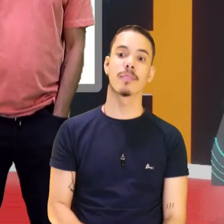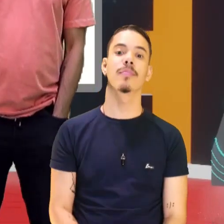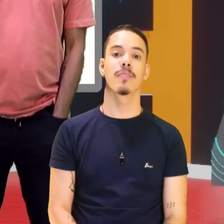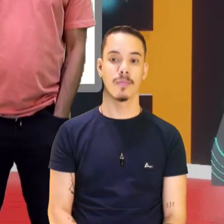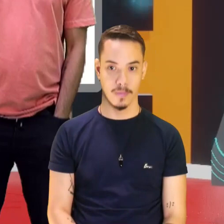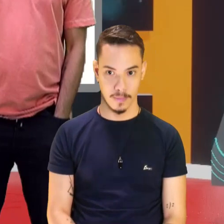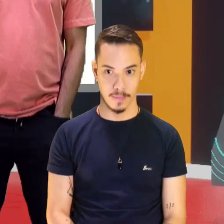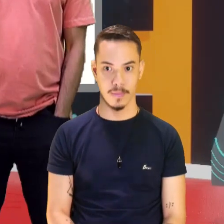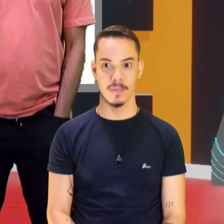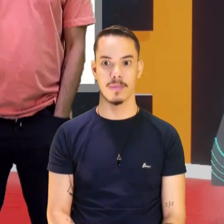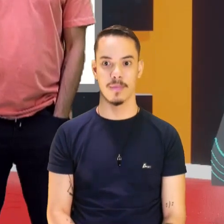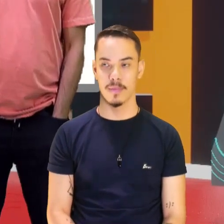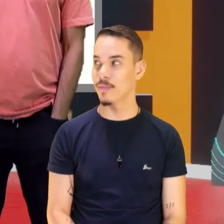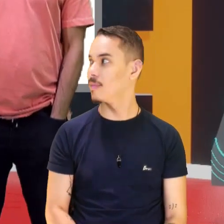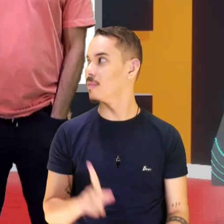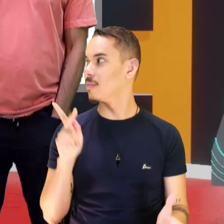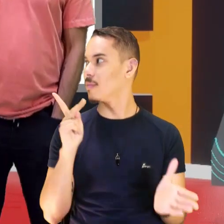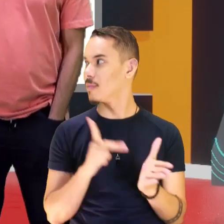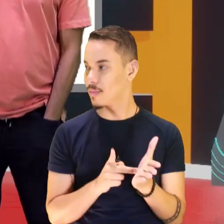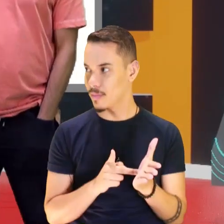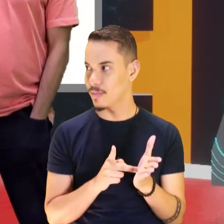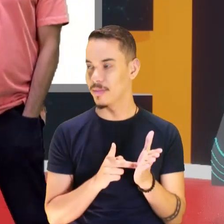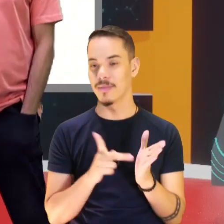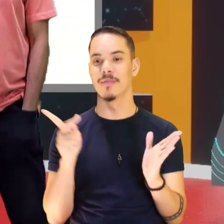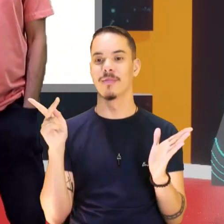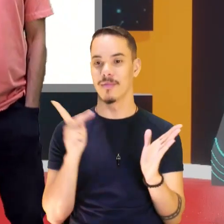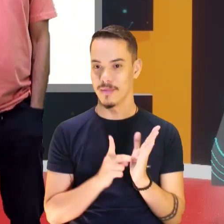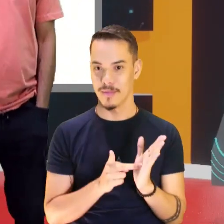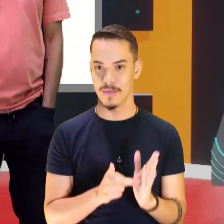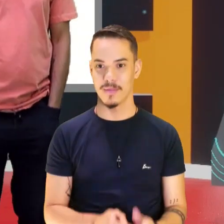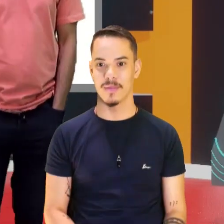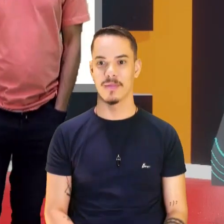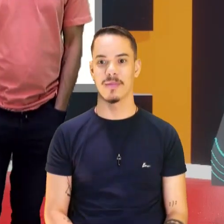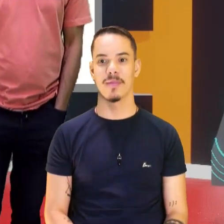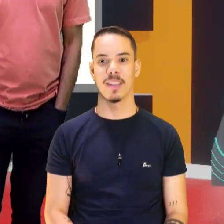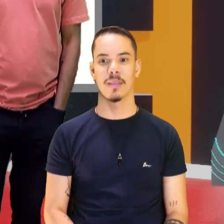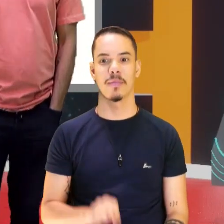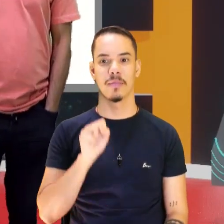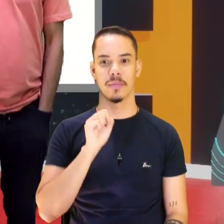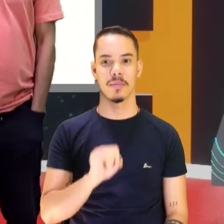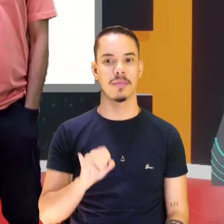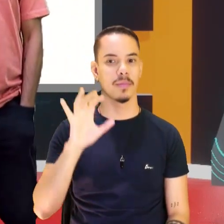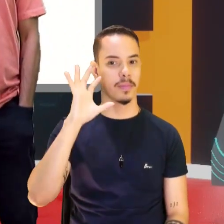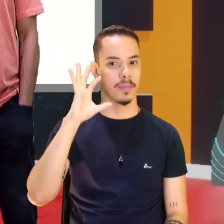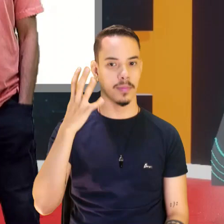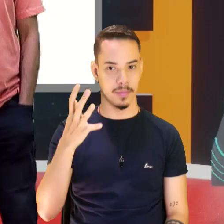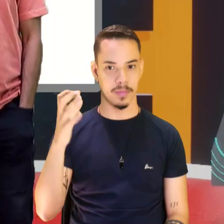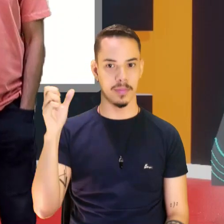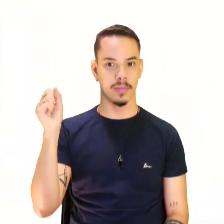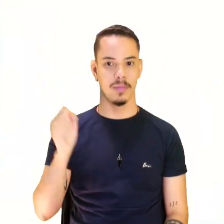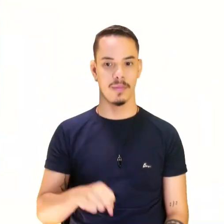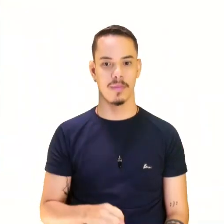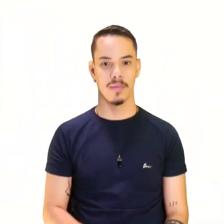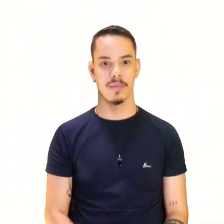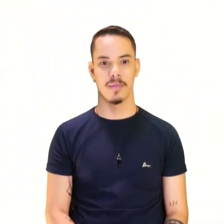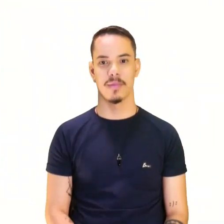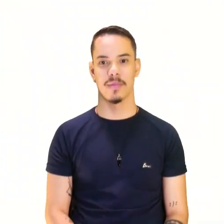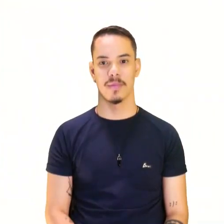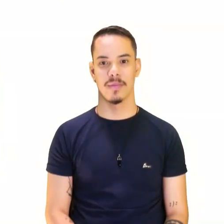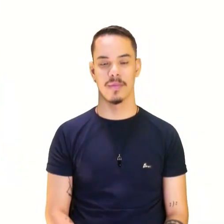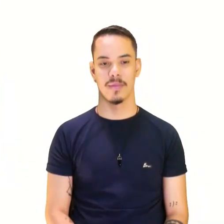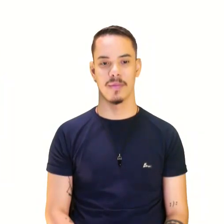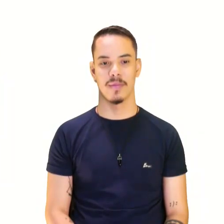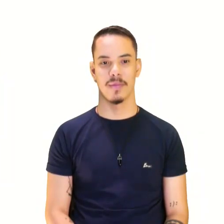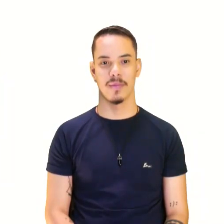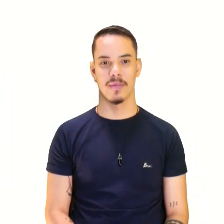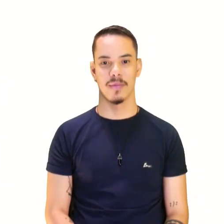verdade. Vamos ver. Eu tenho dito, é verdade. É verdade? Então vamos lá. Se resolve, sim senhor. Então olha lá na telinha. Quando a gente